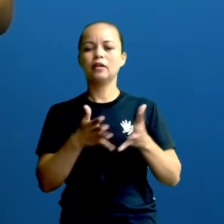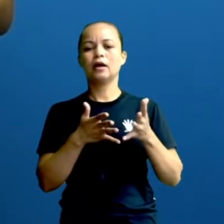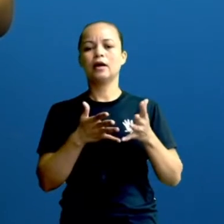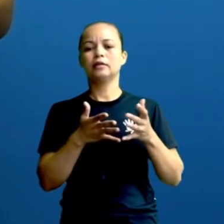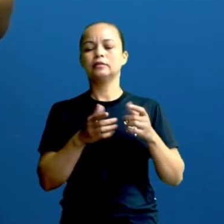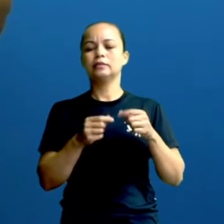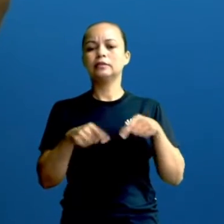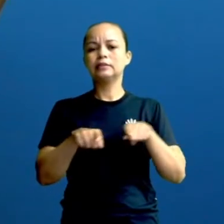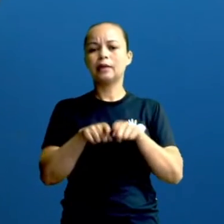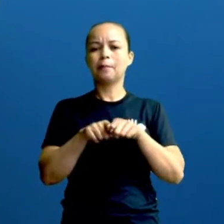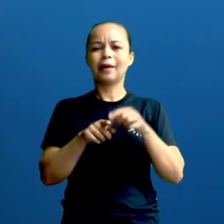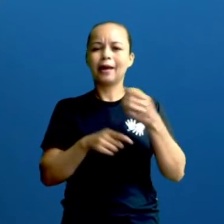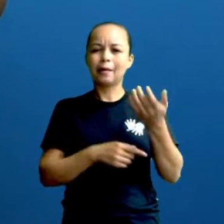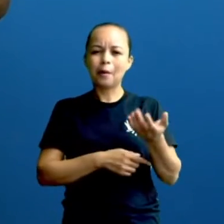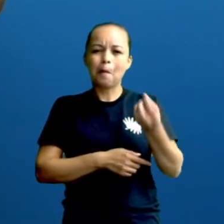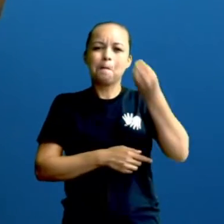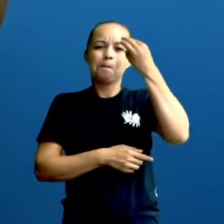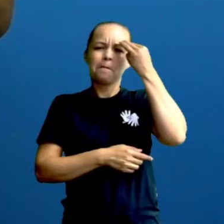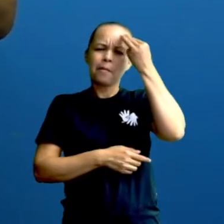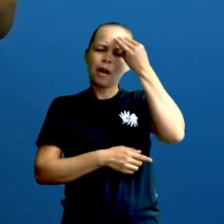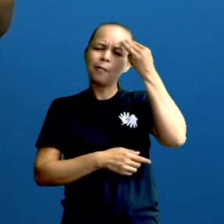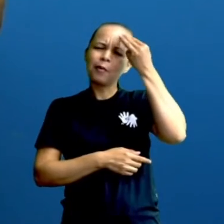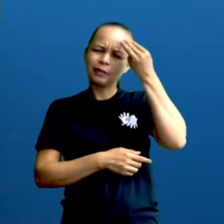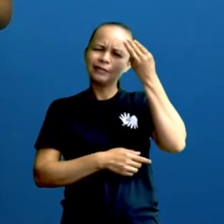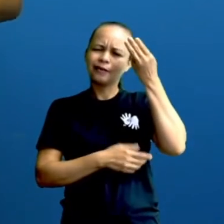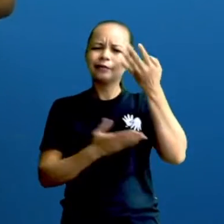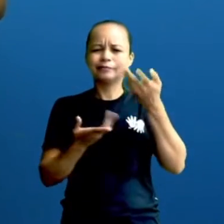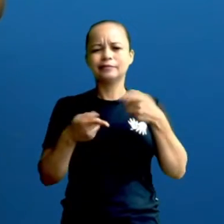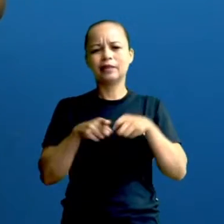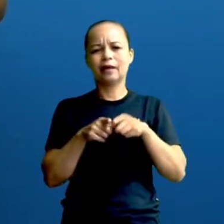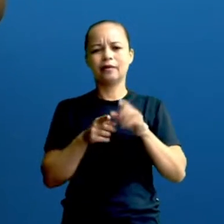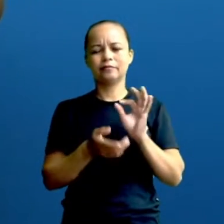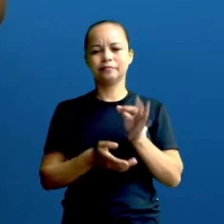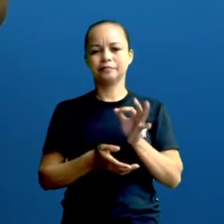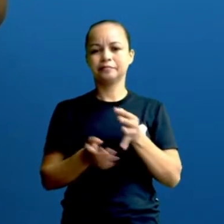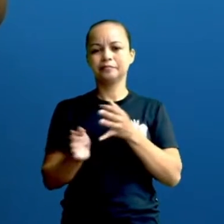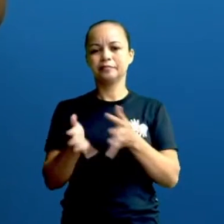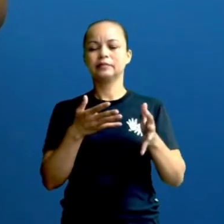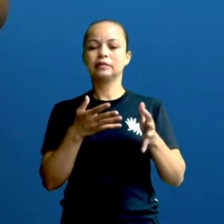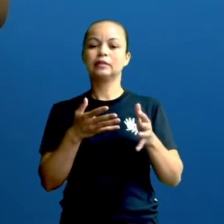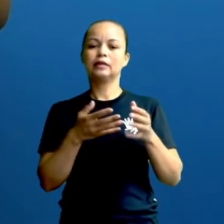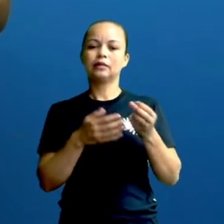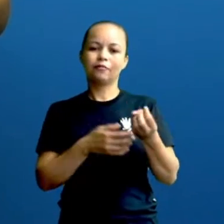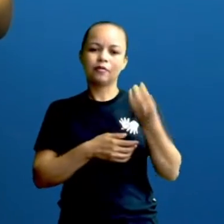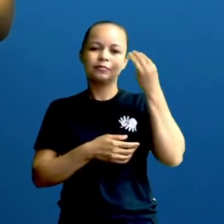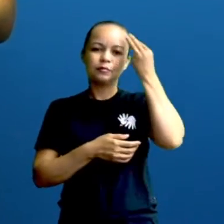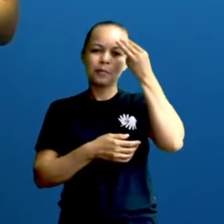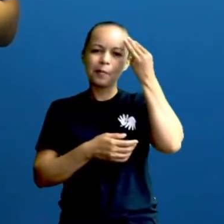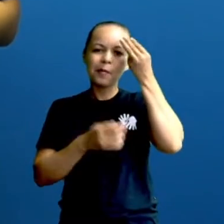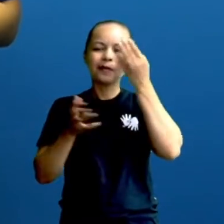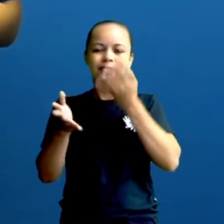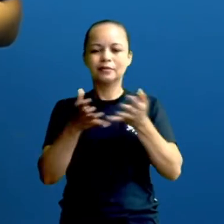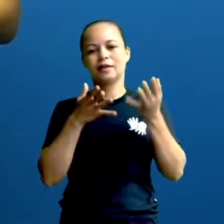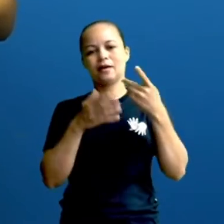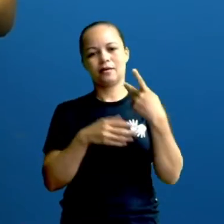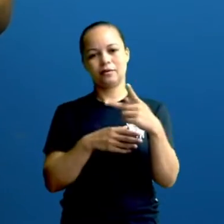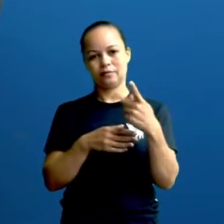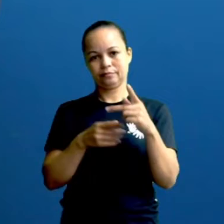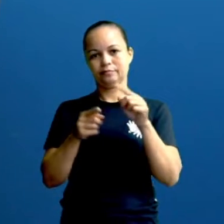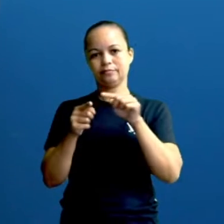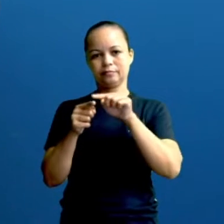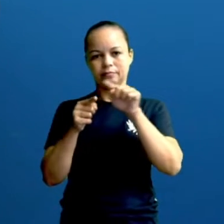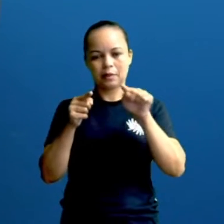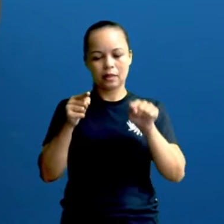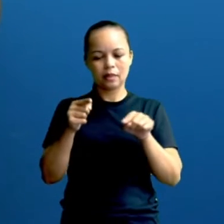acabamos por memorizar, até sem querer, tá certo? Acabamos por memorizar essa fórmula, tá?